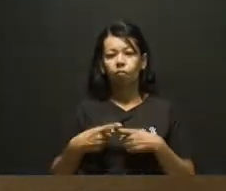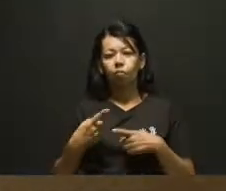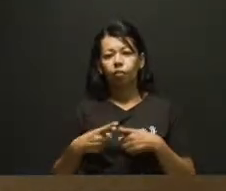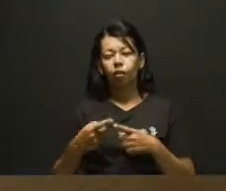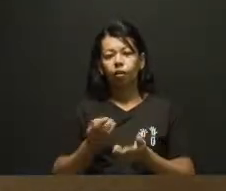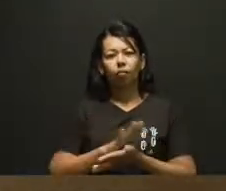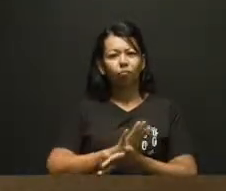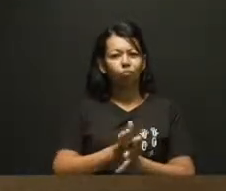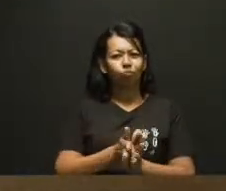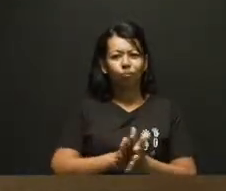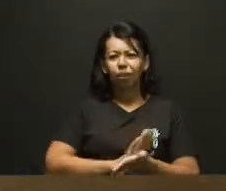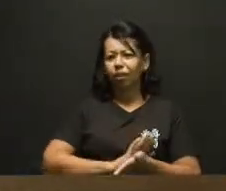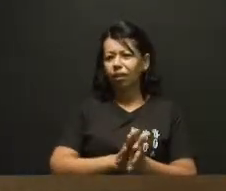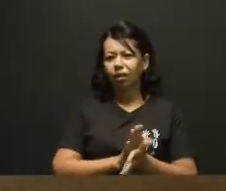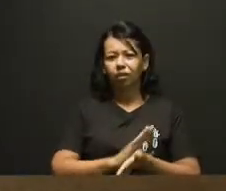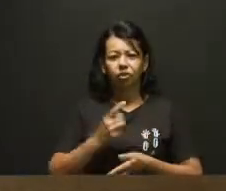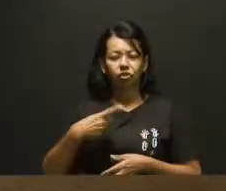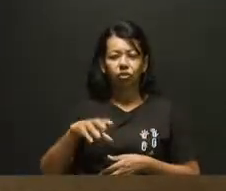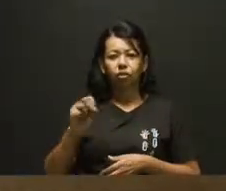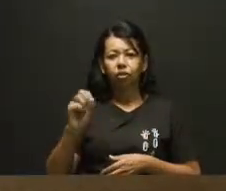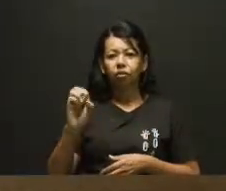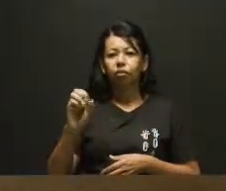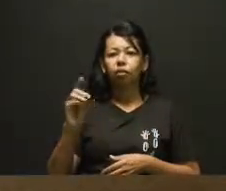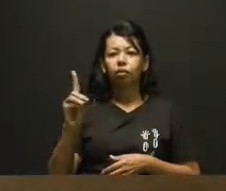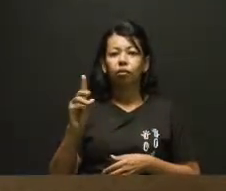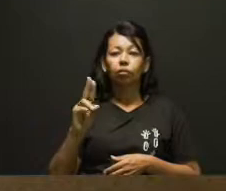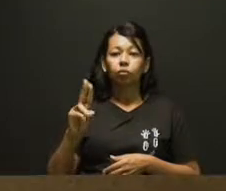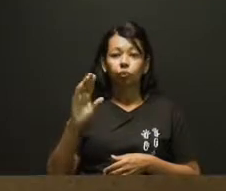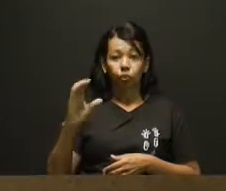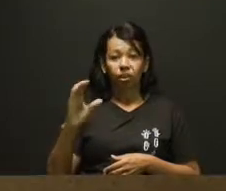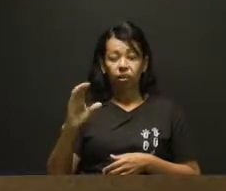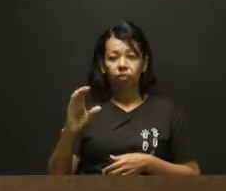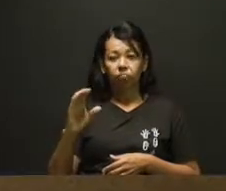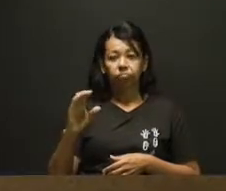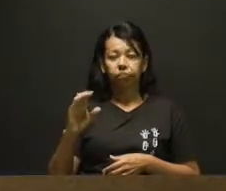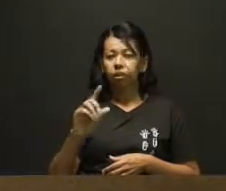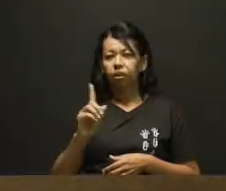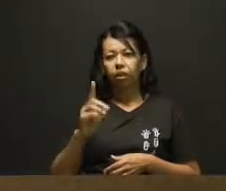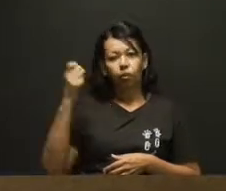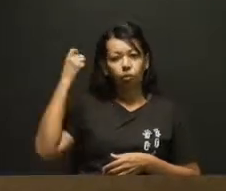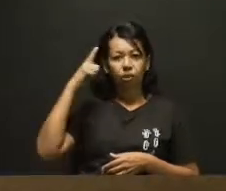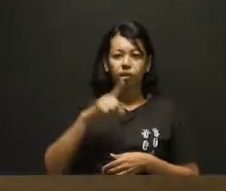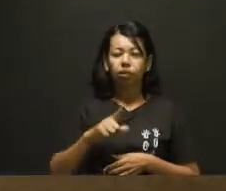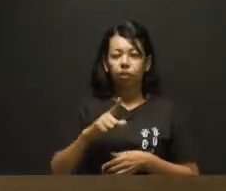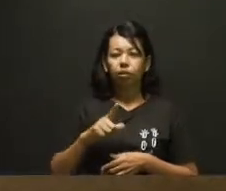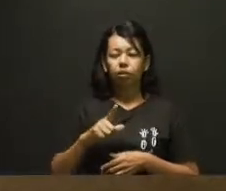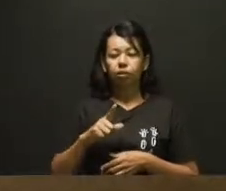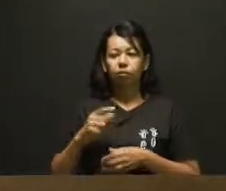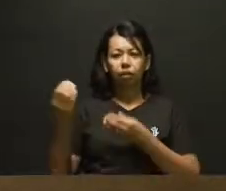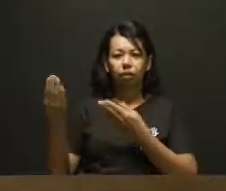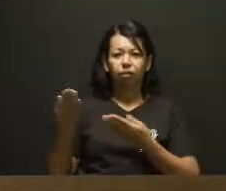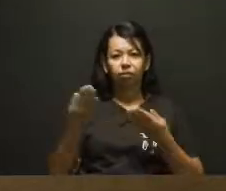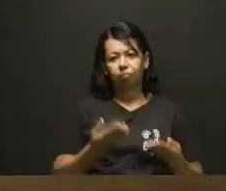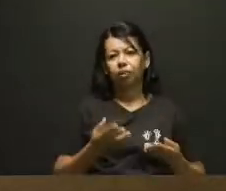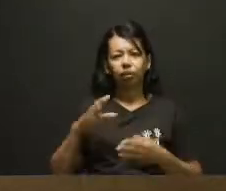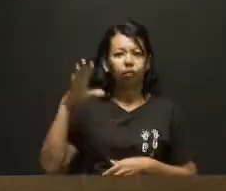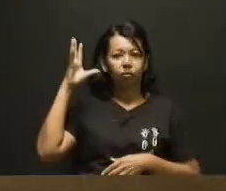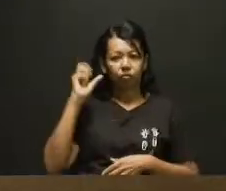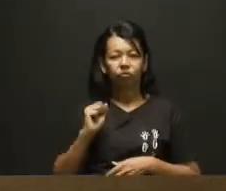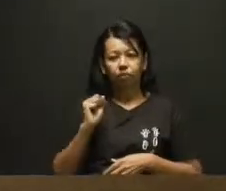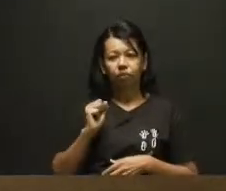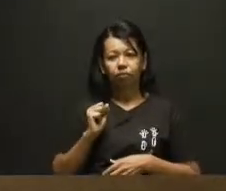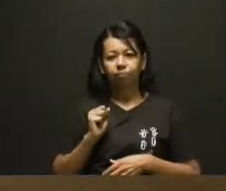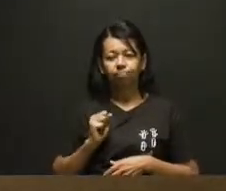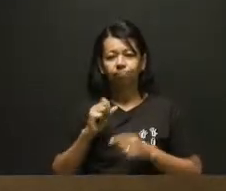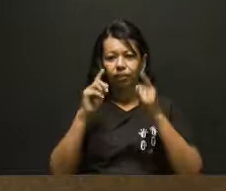humilhante a gente pra seduc e não consegui nem ser ouvida em que chora